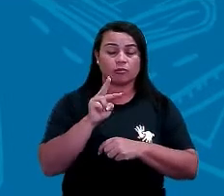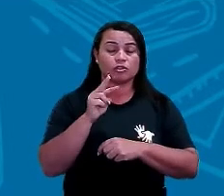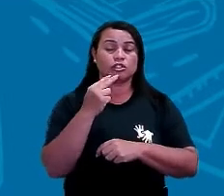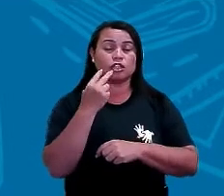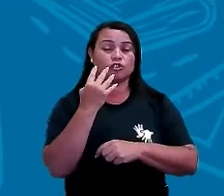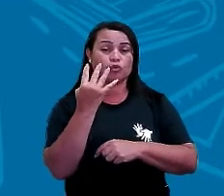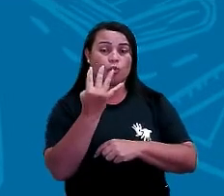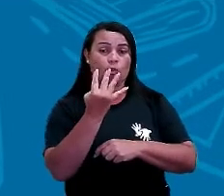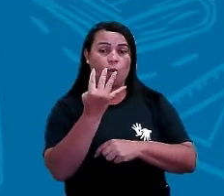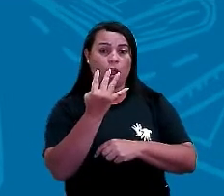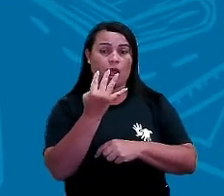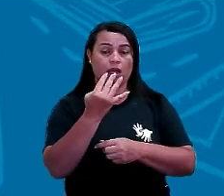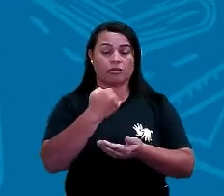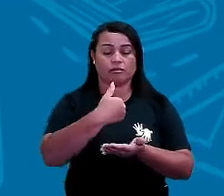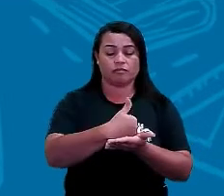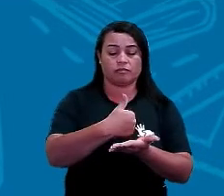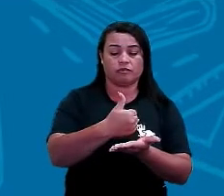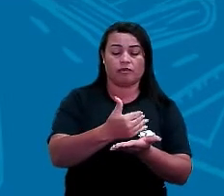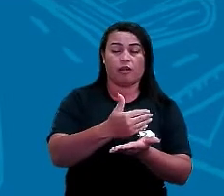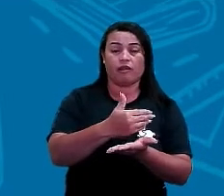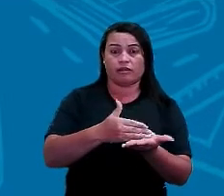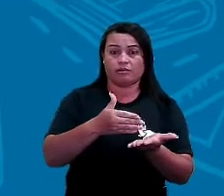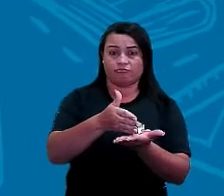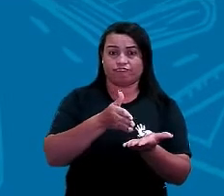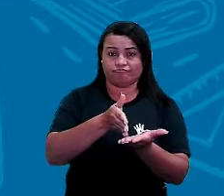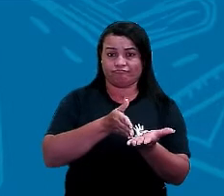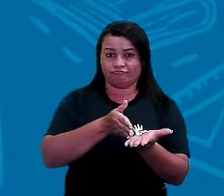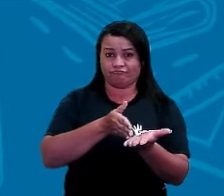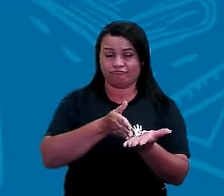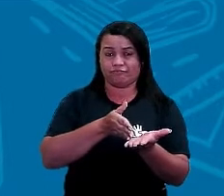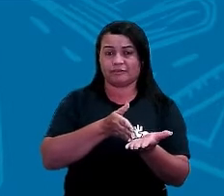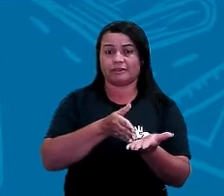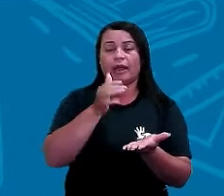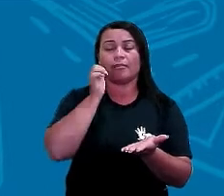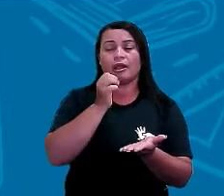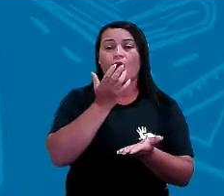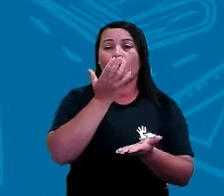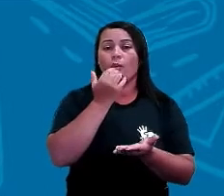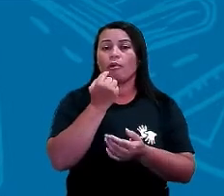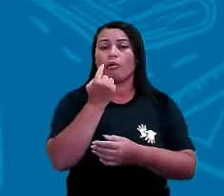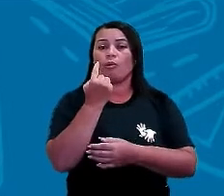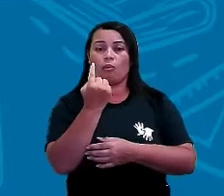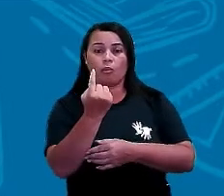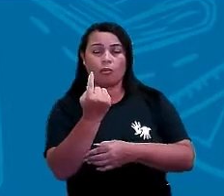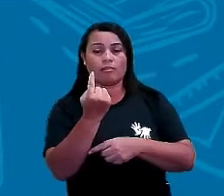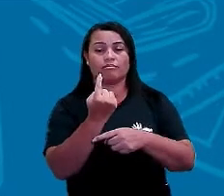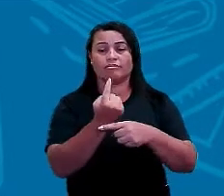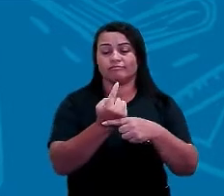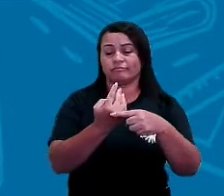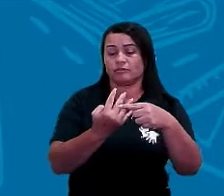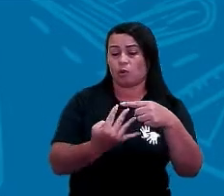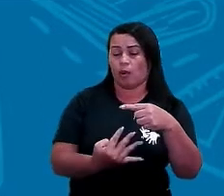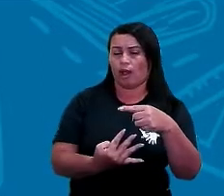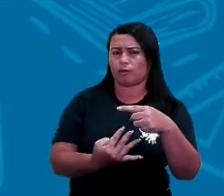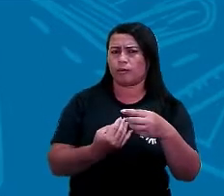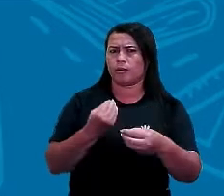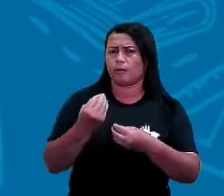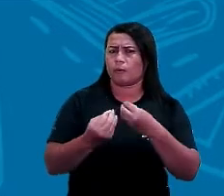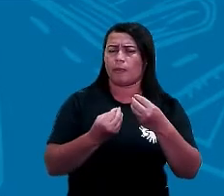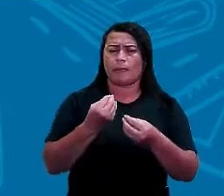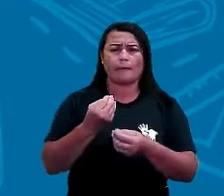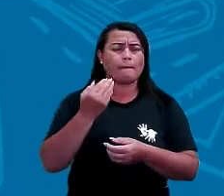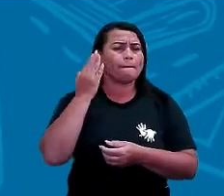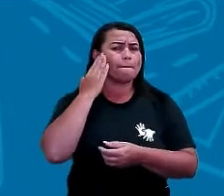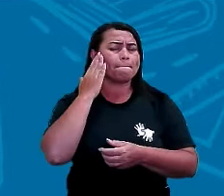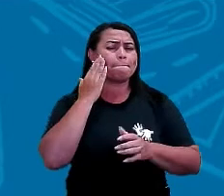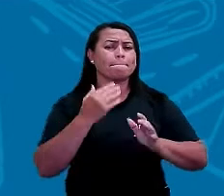fatias, Maria tinha, ela comeu uma. Ou seja, ela comeu uma de 4. E como é que eu faço isso na